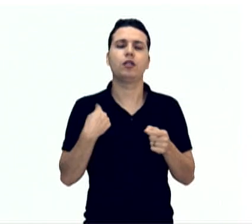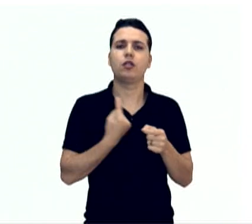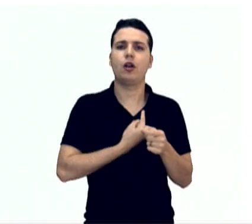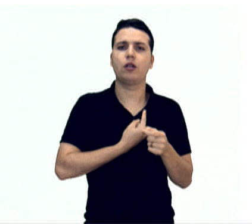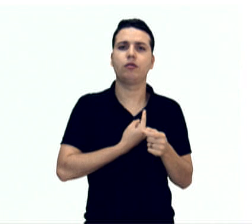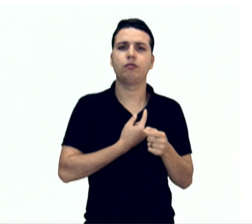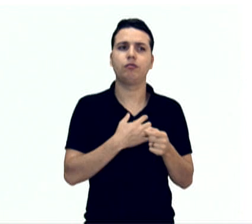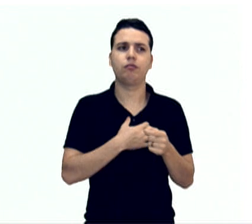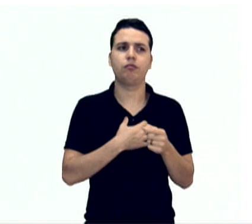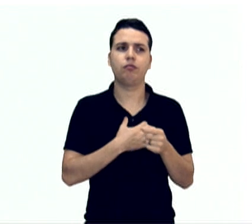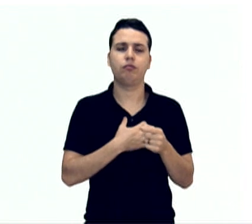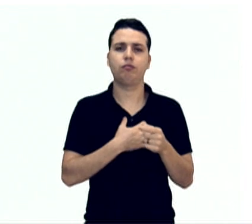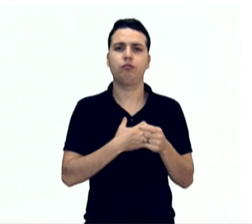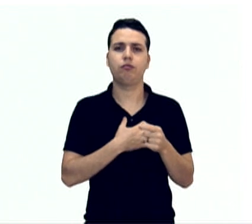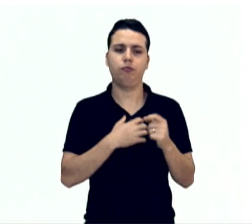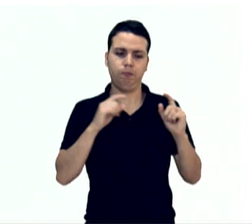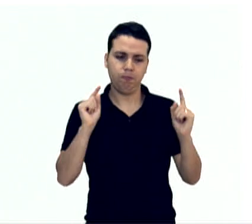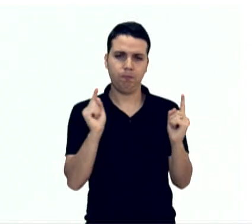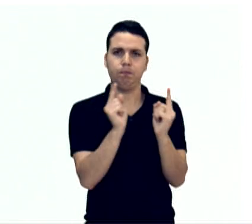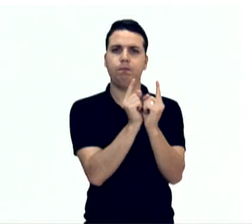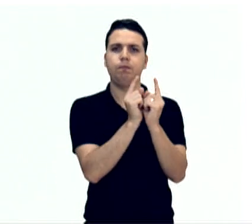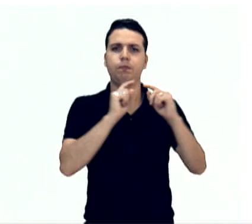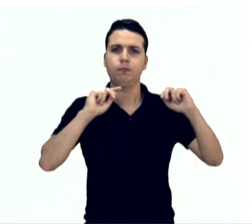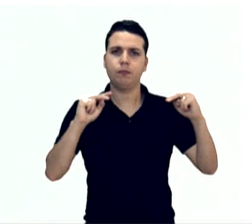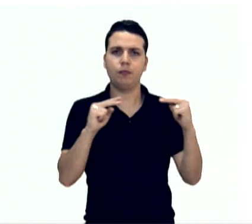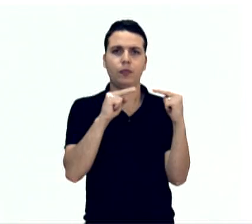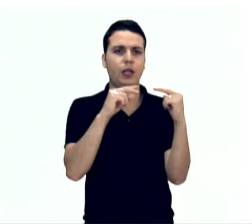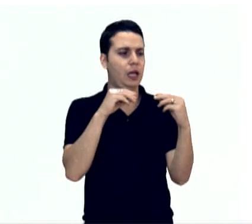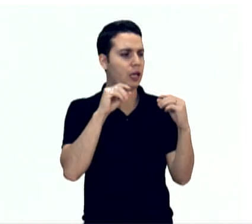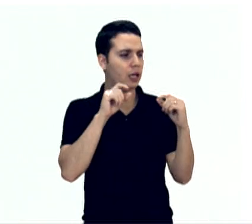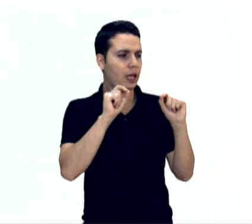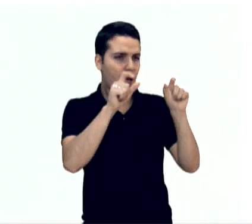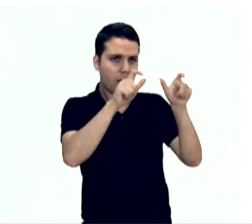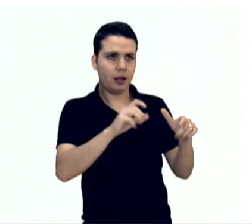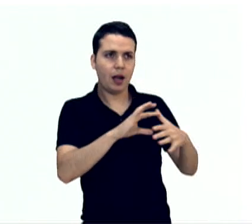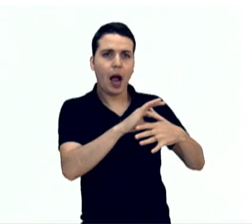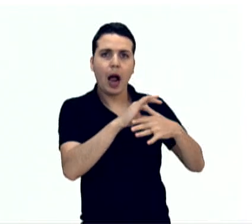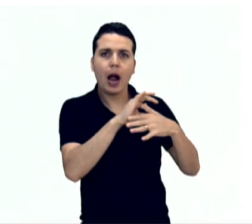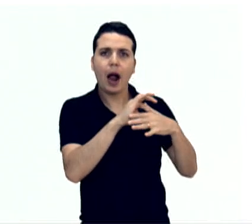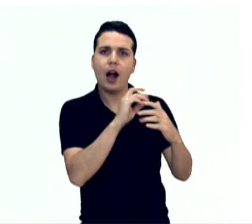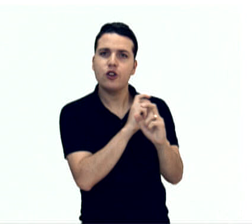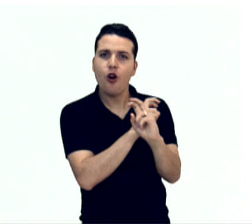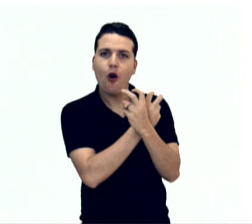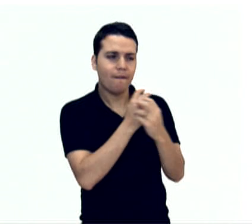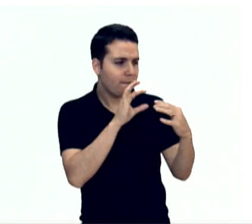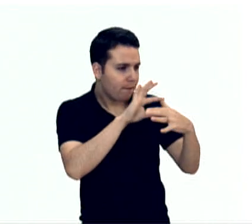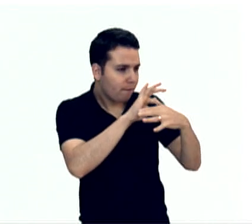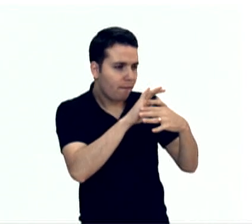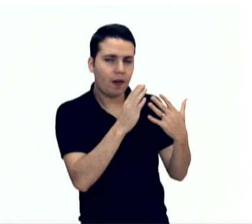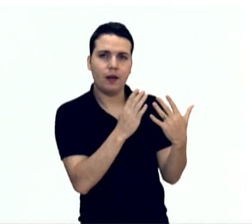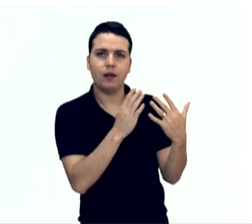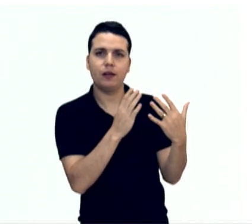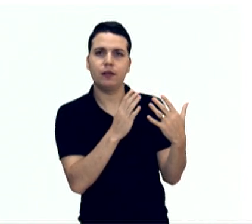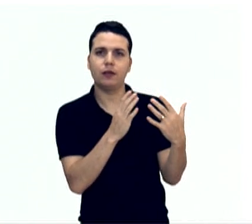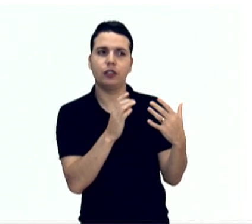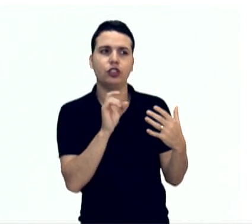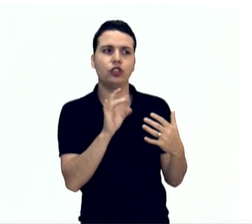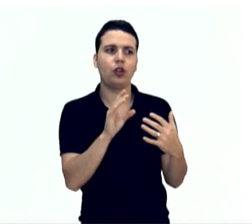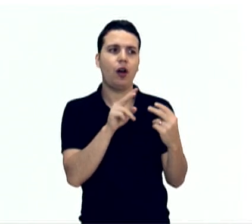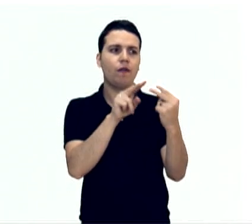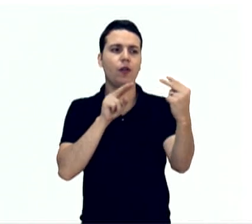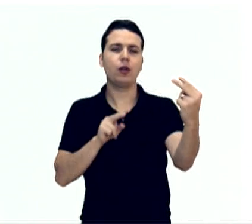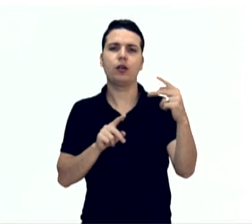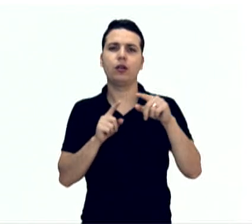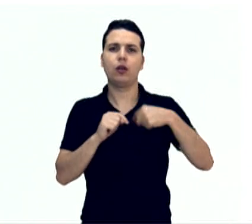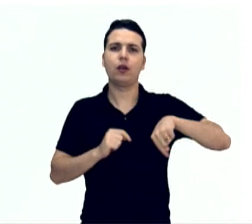né, se volte mesmo para a pessoa, veja quem está ali de carne e osso na sua frente e não ficar só no virtual, mas que